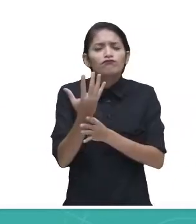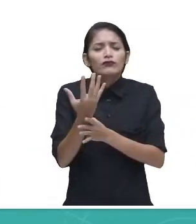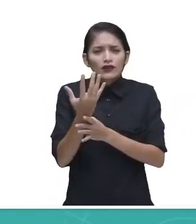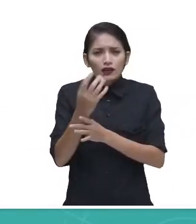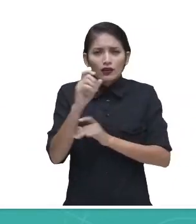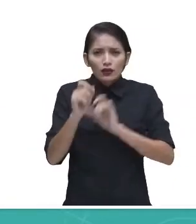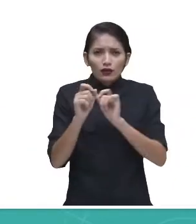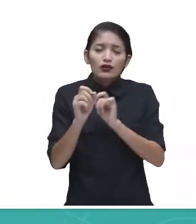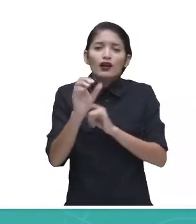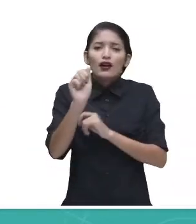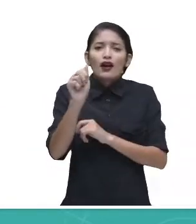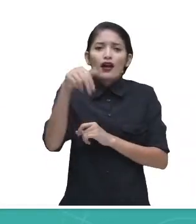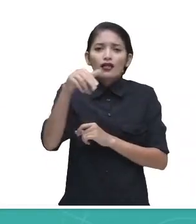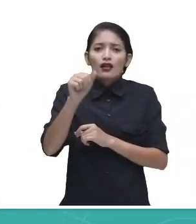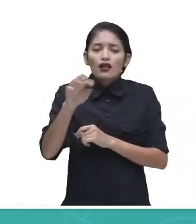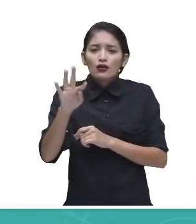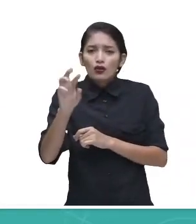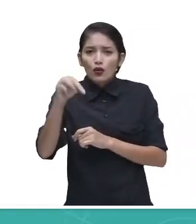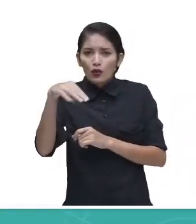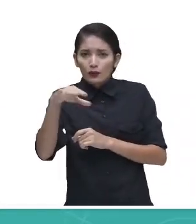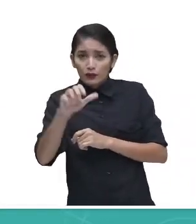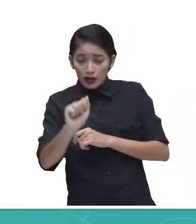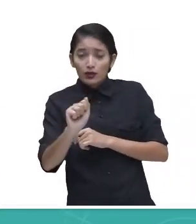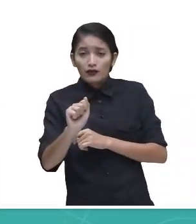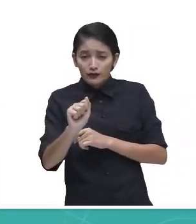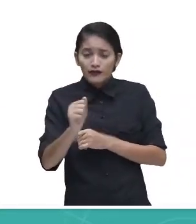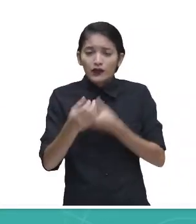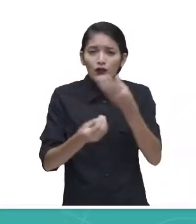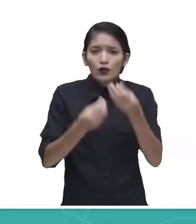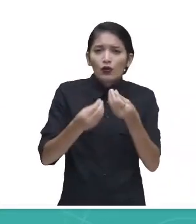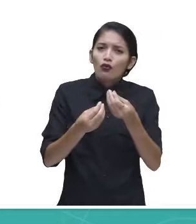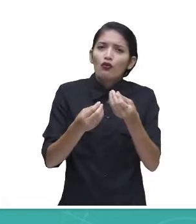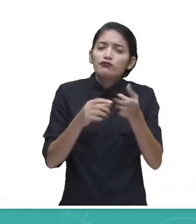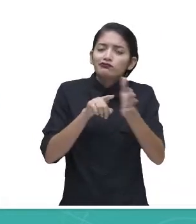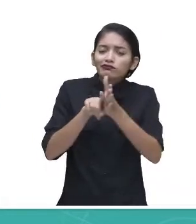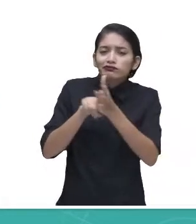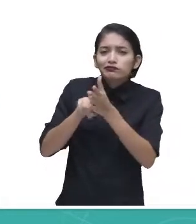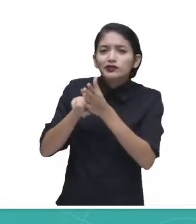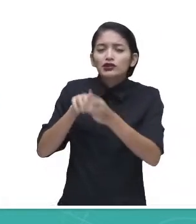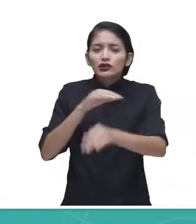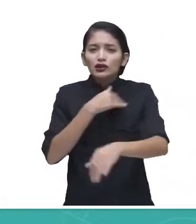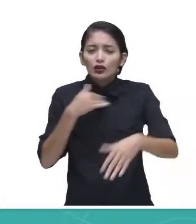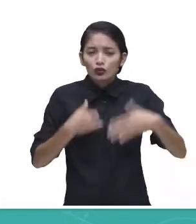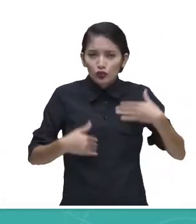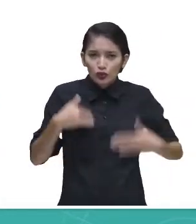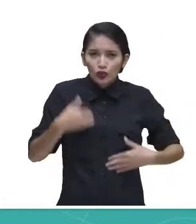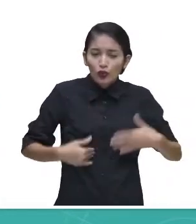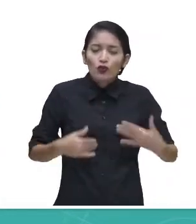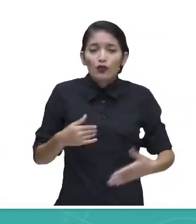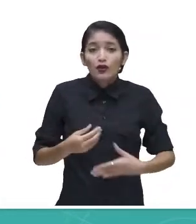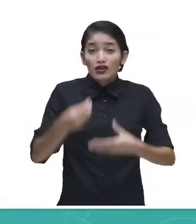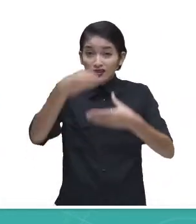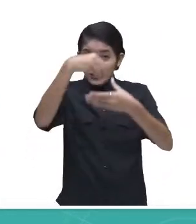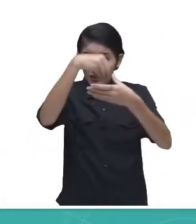moderna anatomia humana. E nessa aula nós vamos ter uma visão do corpo de